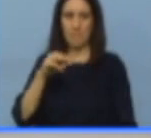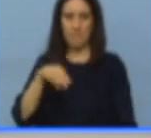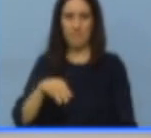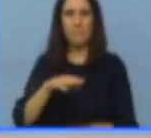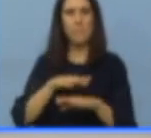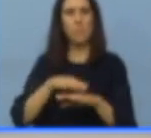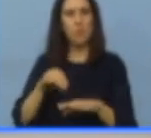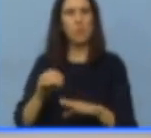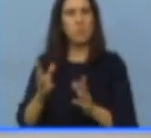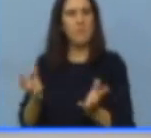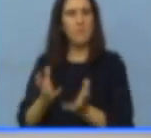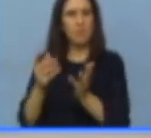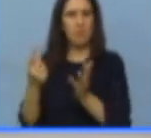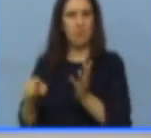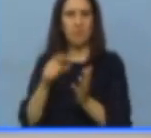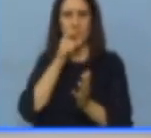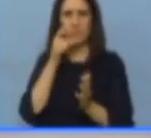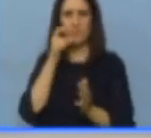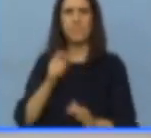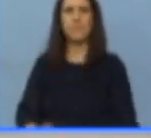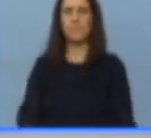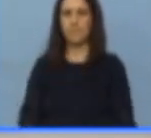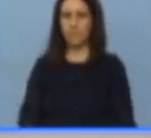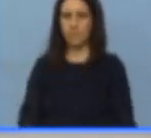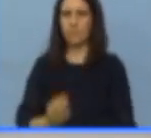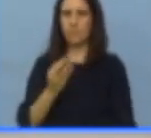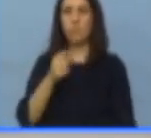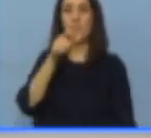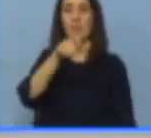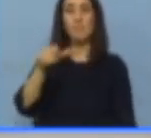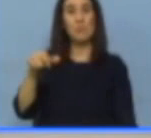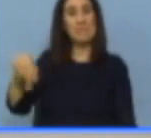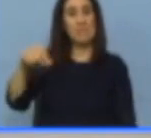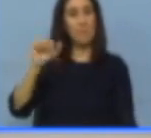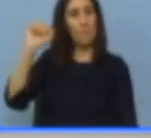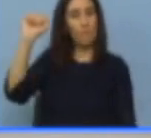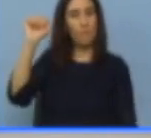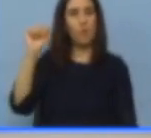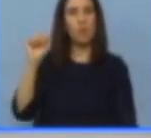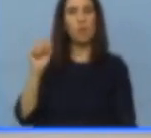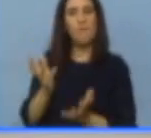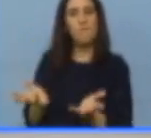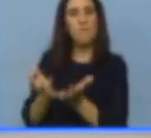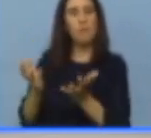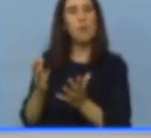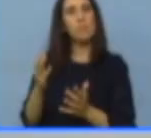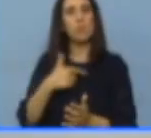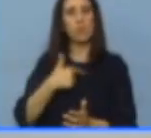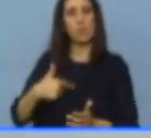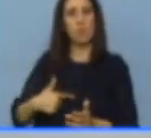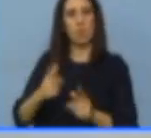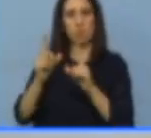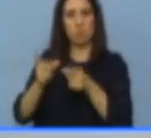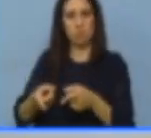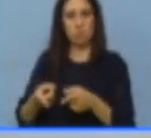se vê que... Lá é, portanto, porque a ideia é nós usarmos os vietnamitas depois para podermos entrar na China.